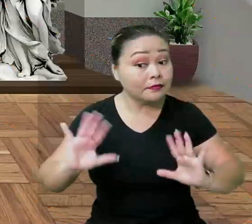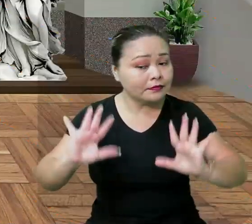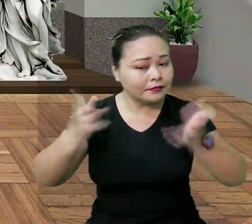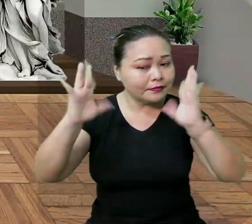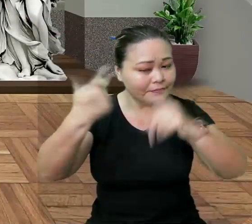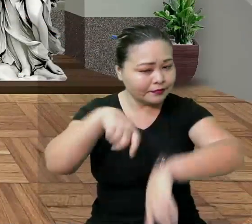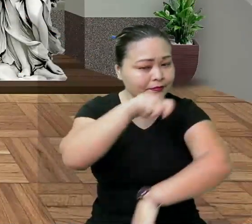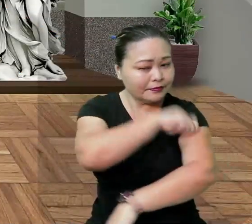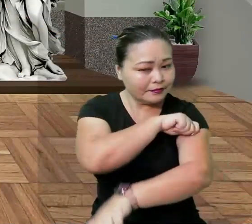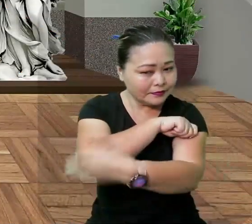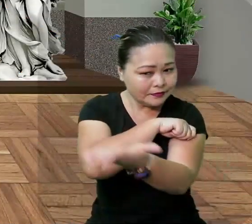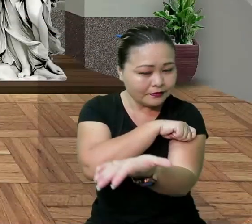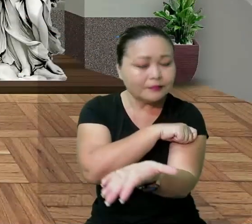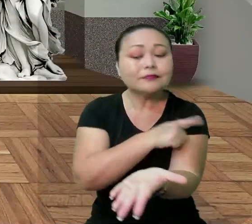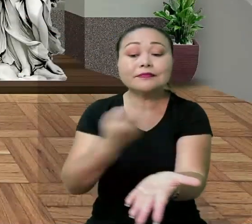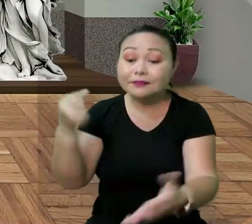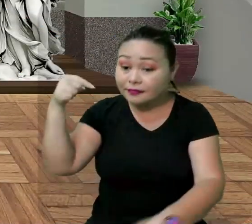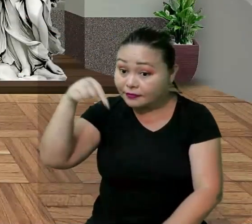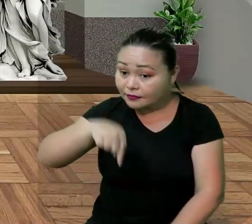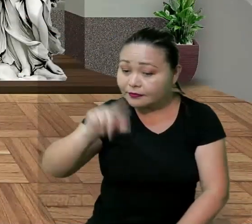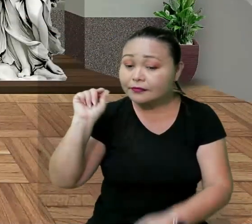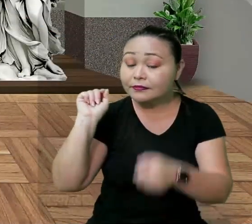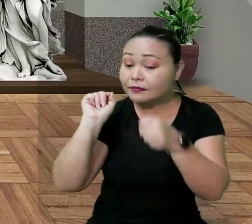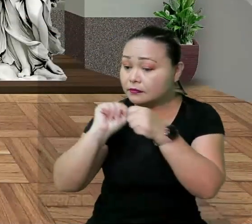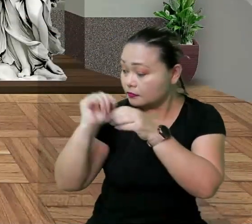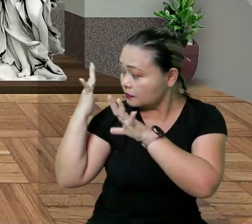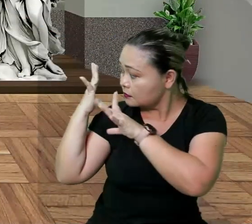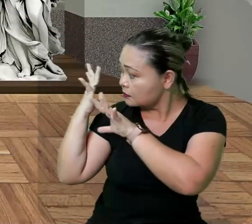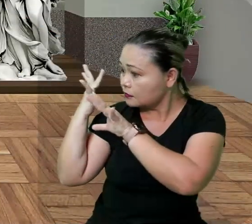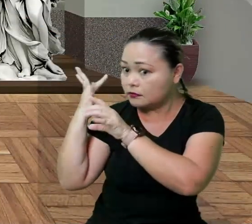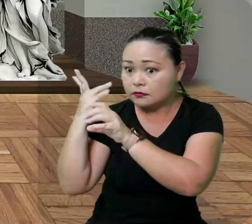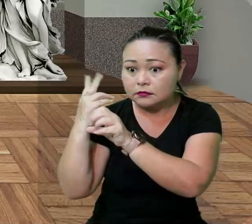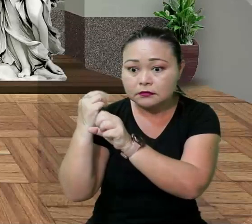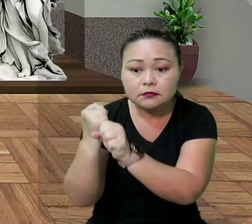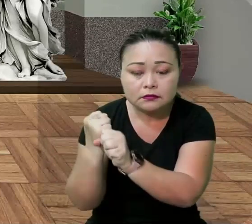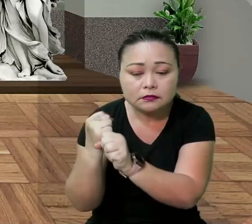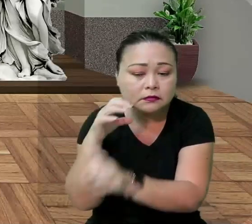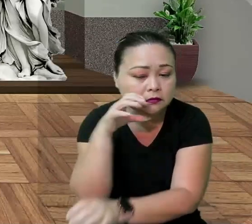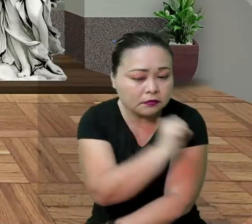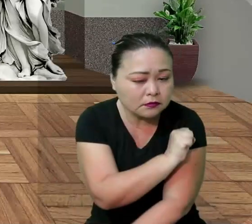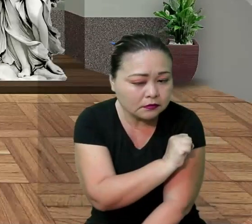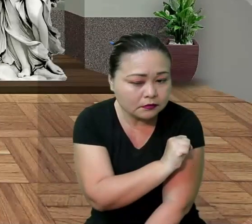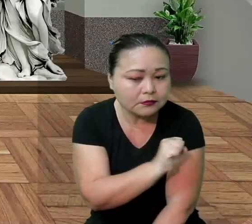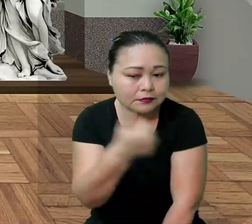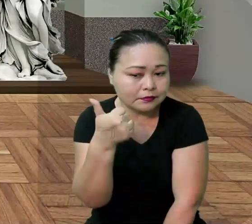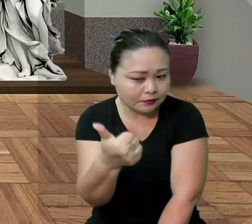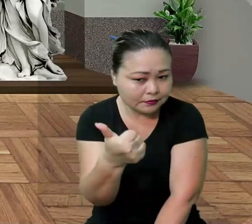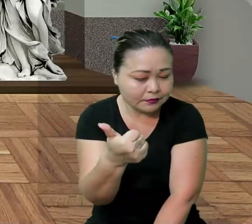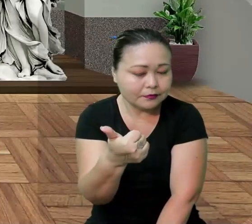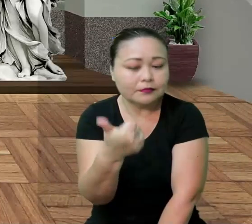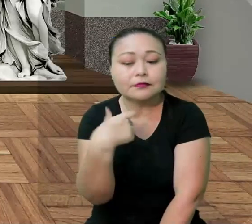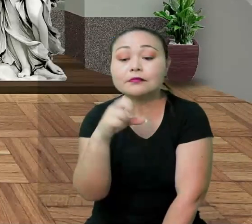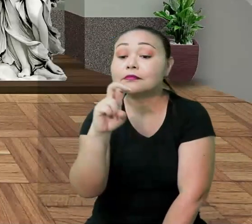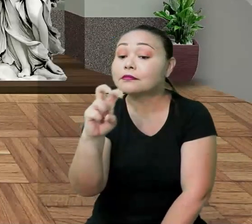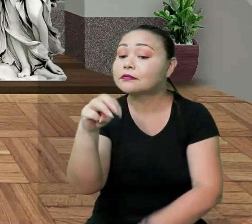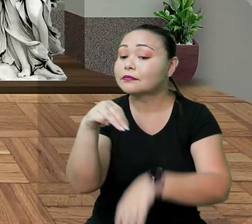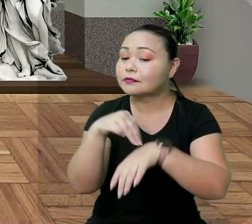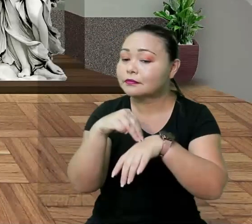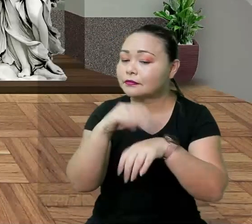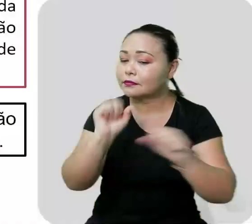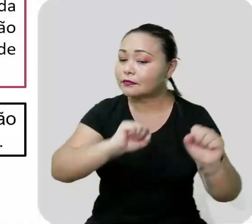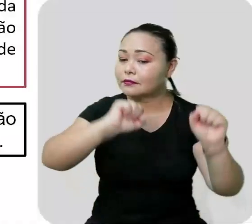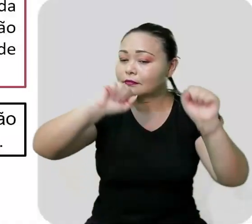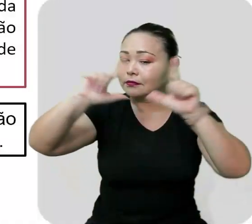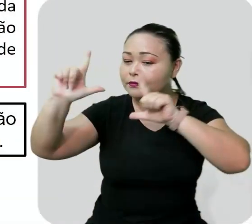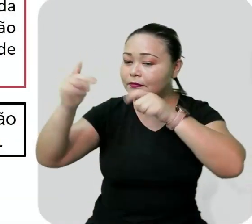Salve, salve, alunos! Estamos de volta para fazer aquela revisão Rapidex, não é isso? São 5 minutos. Joga na